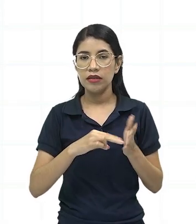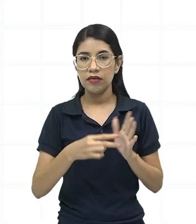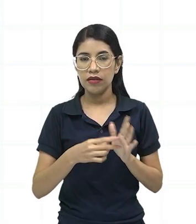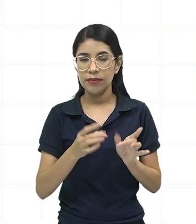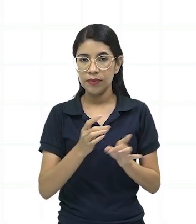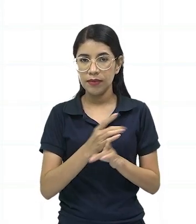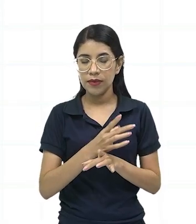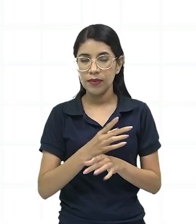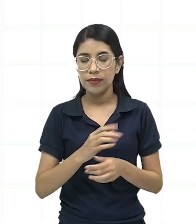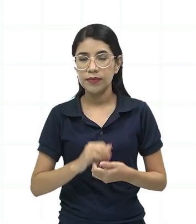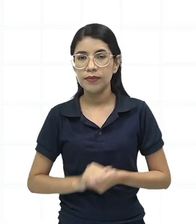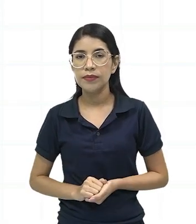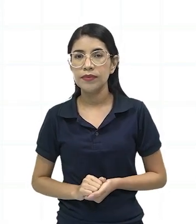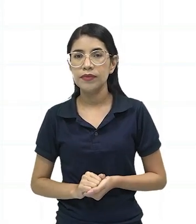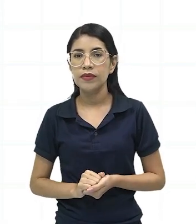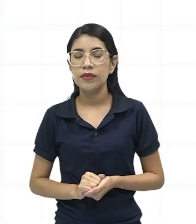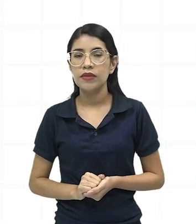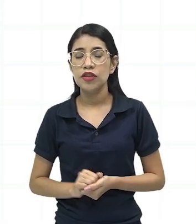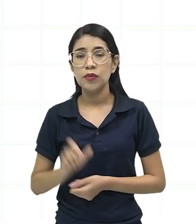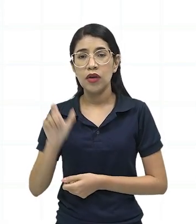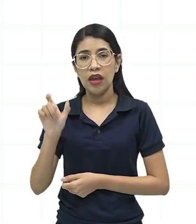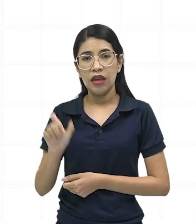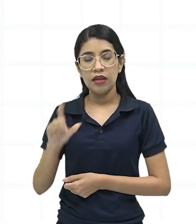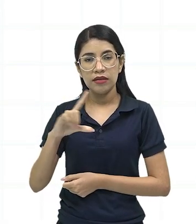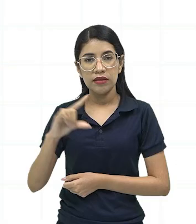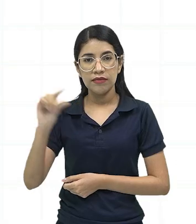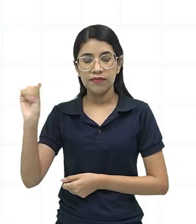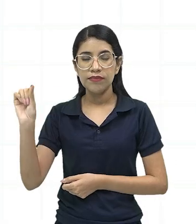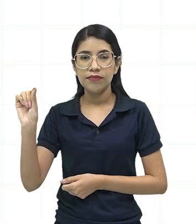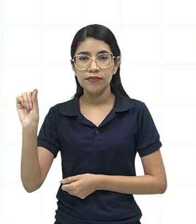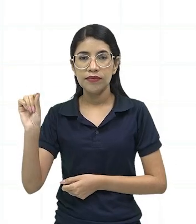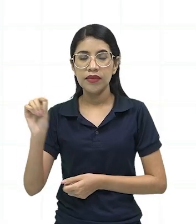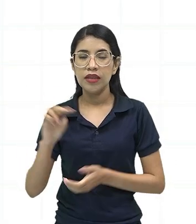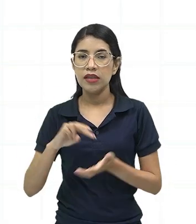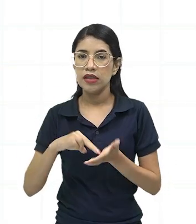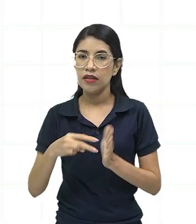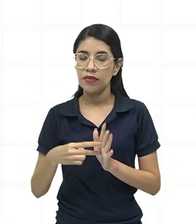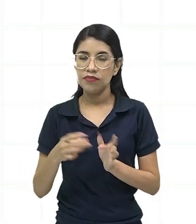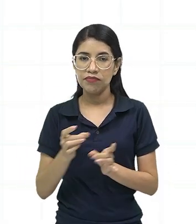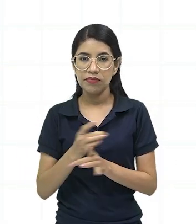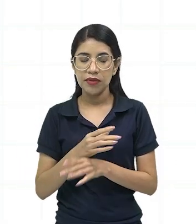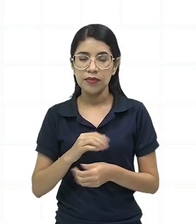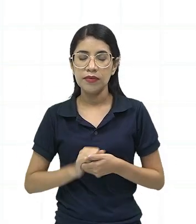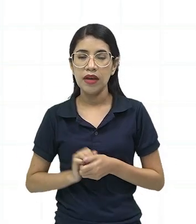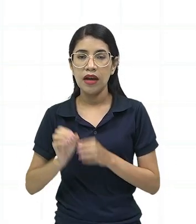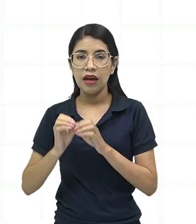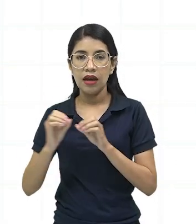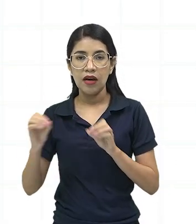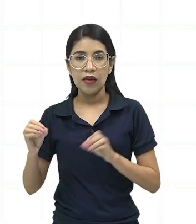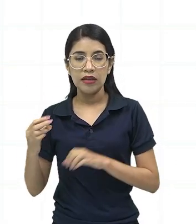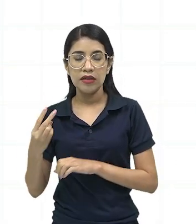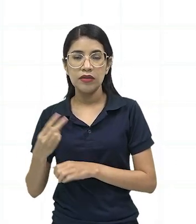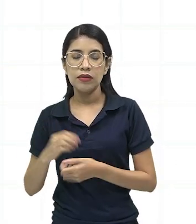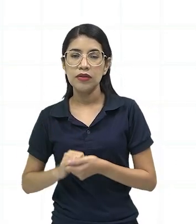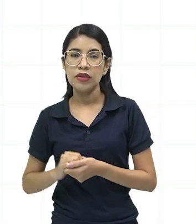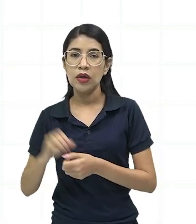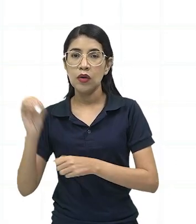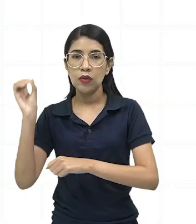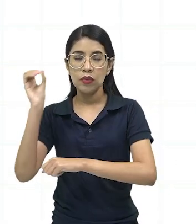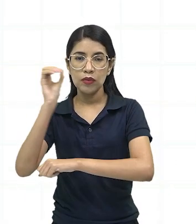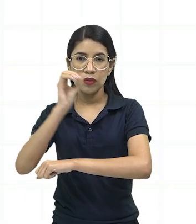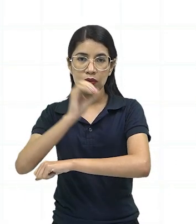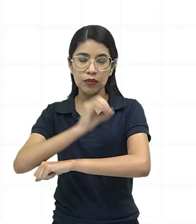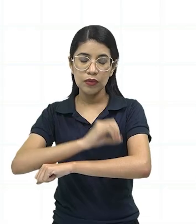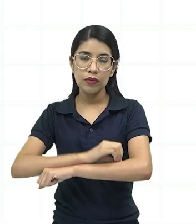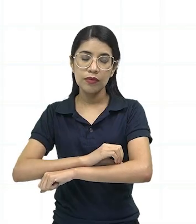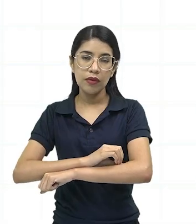é ele saiu. Ok, sentido completo. Agora a segunda, quando o sol se pôs. ela não